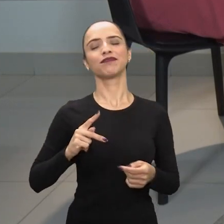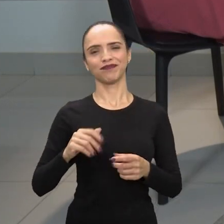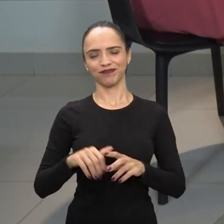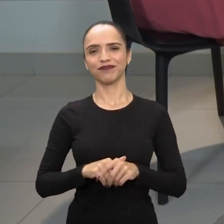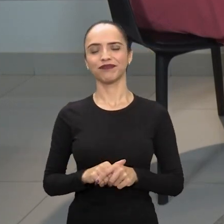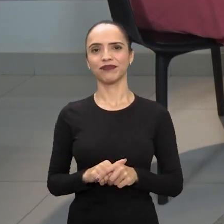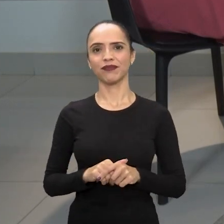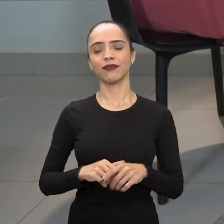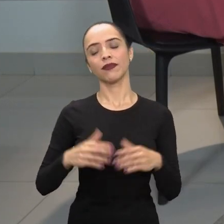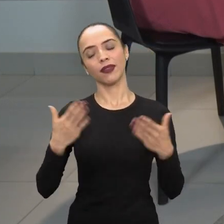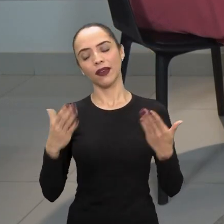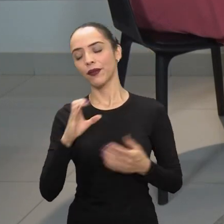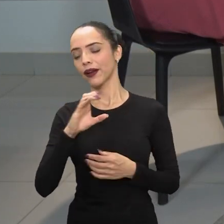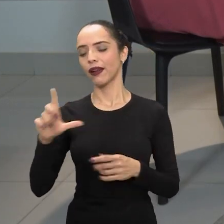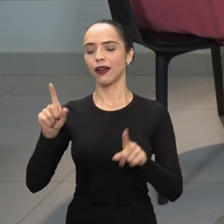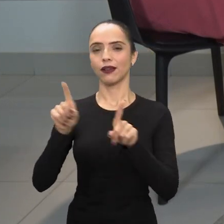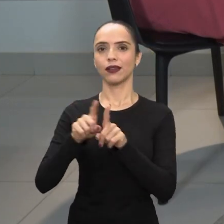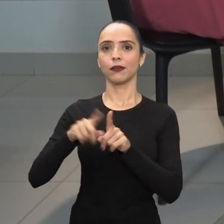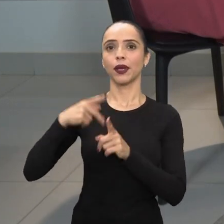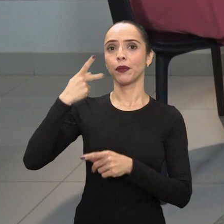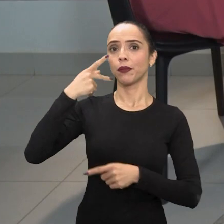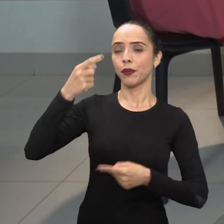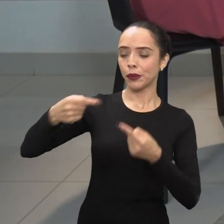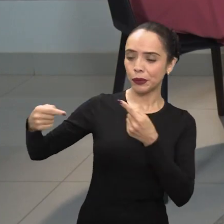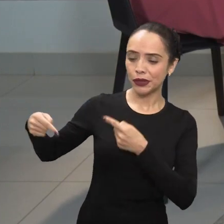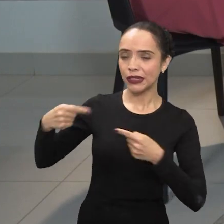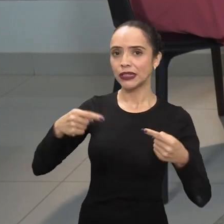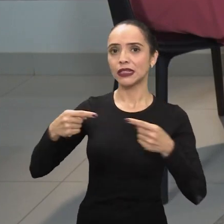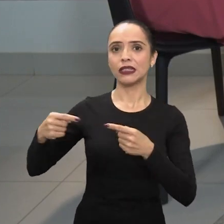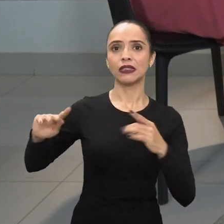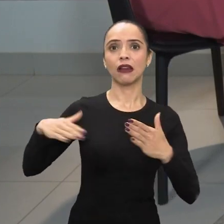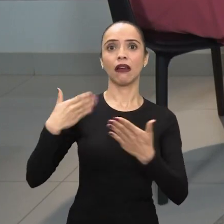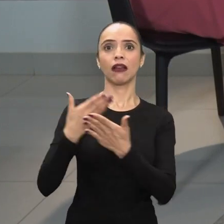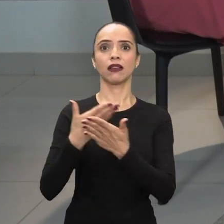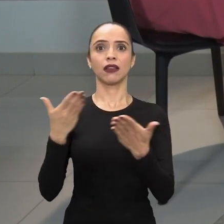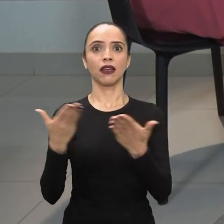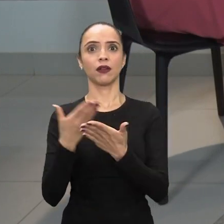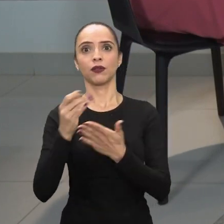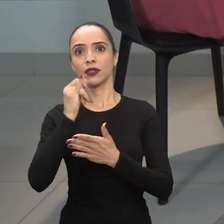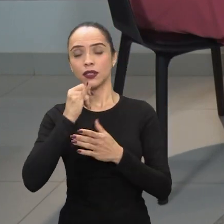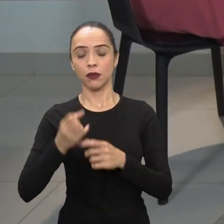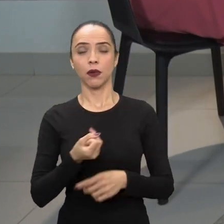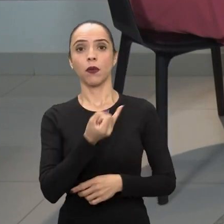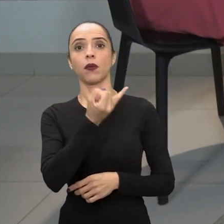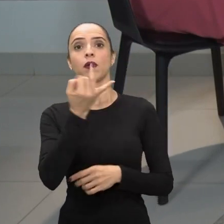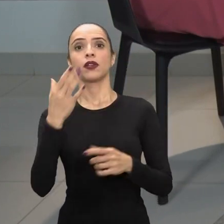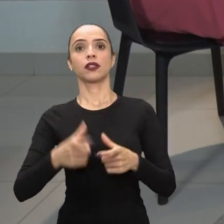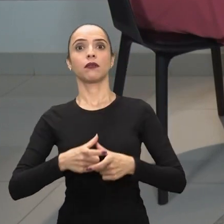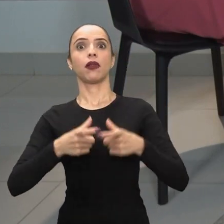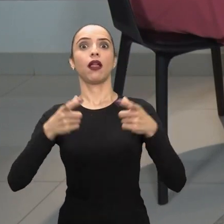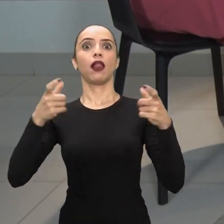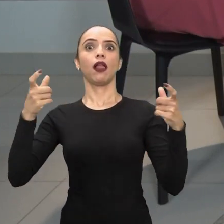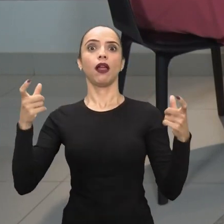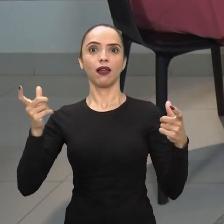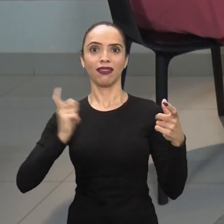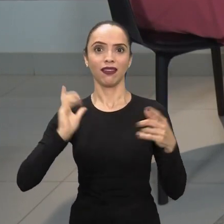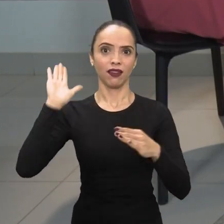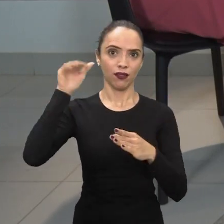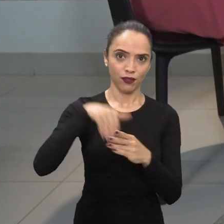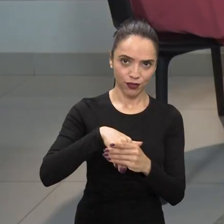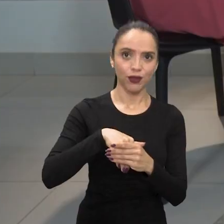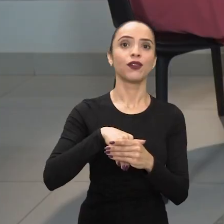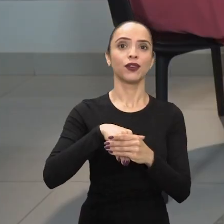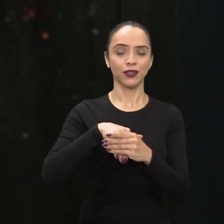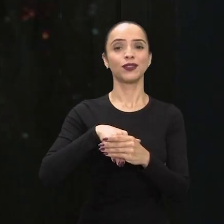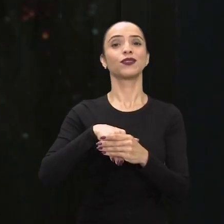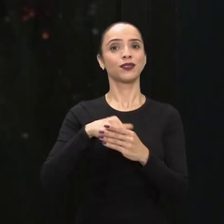essa política como eu dizia no primeiro bloco né de enxugar gelo de aumento do politivismo Qualquer Custo ela rende votos é isso também